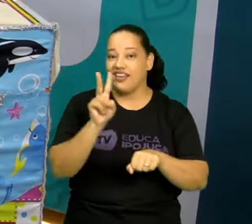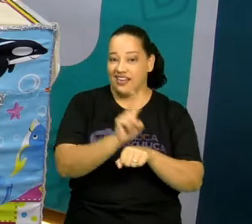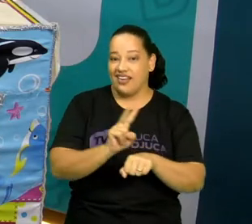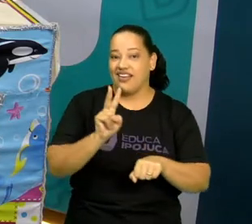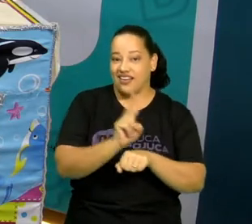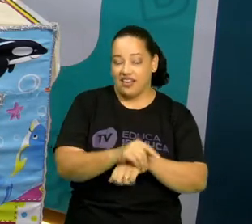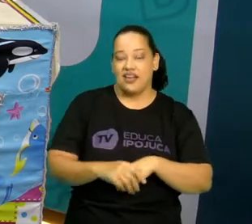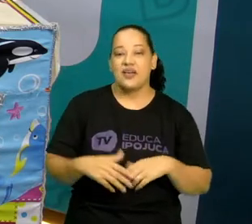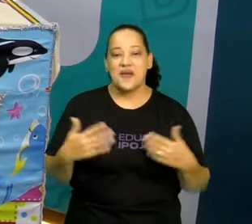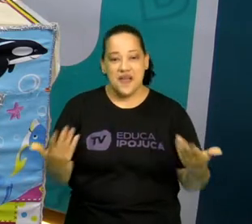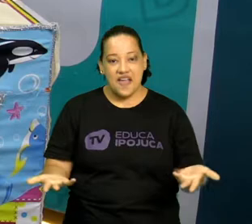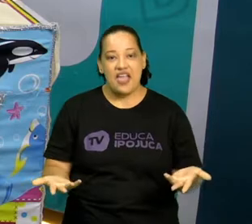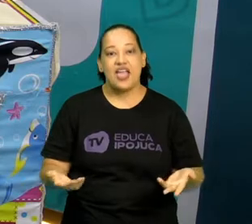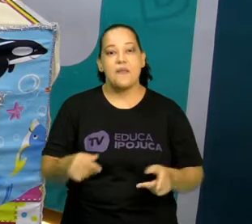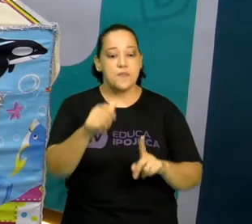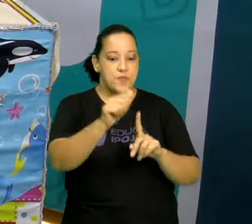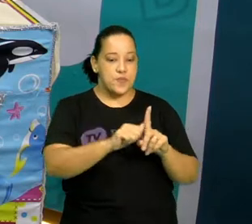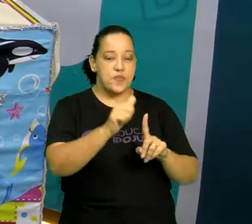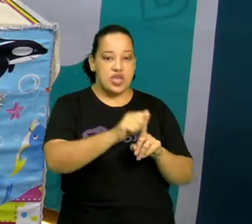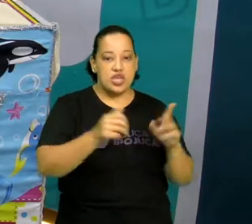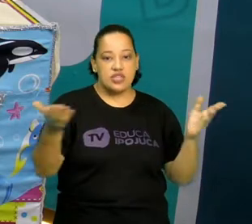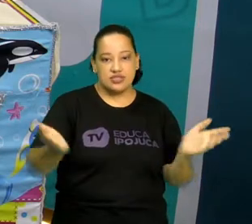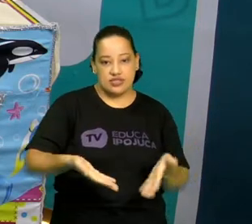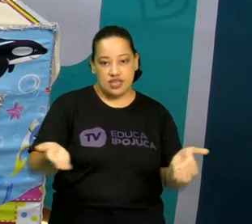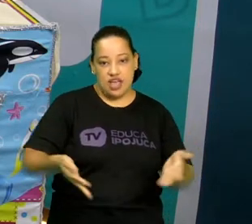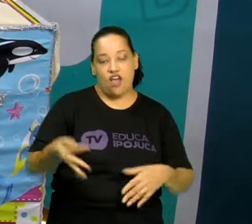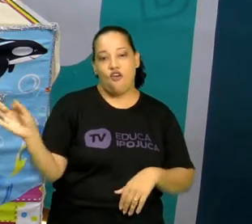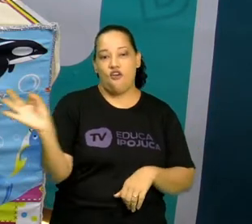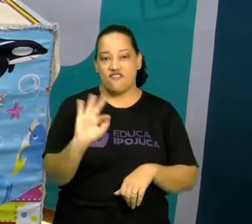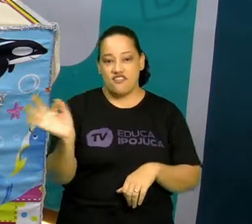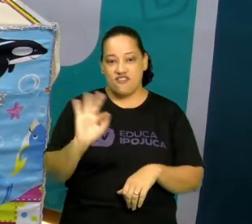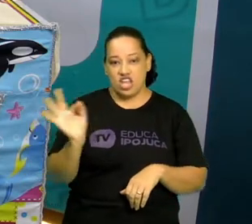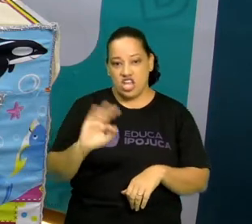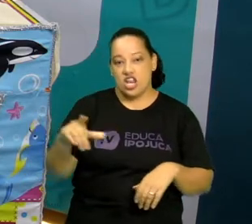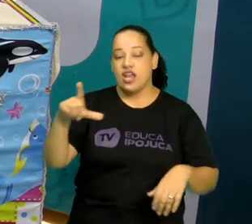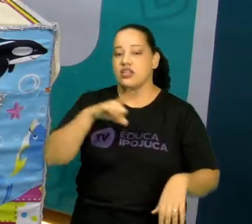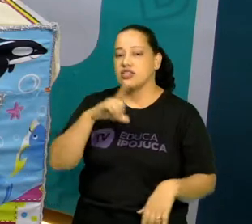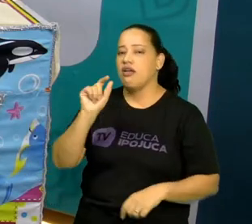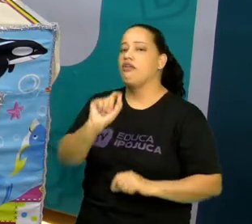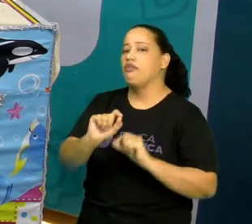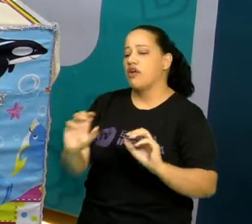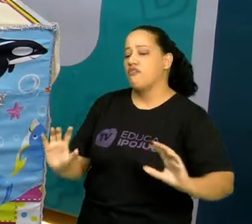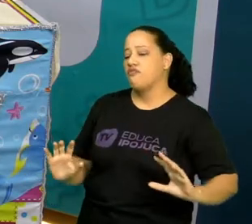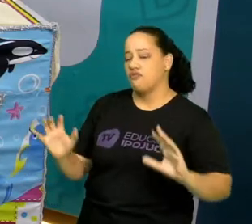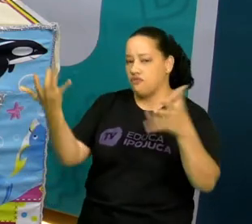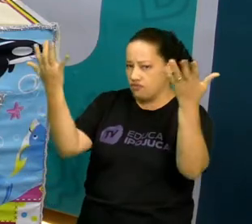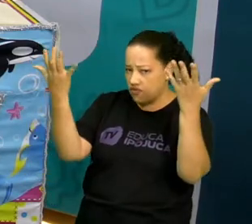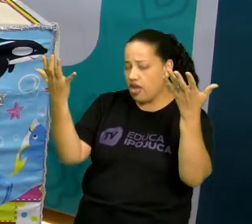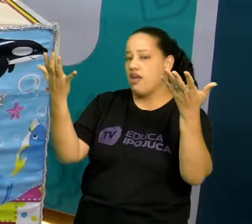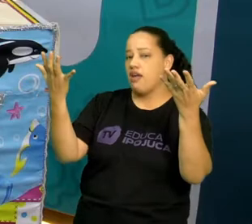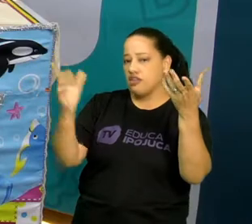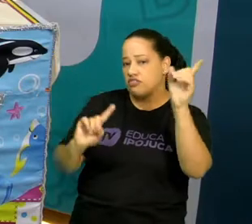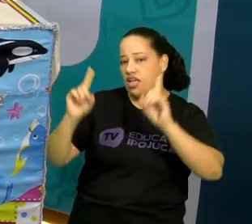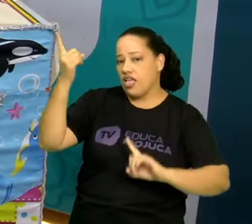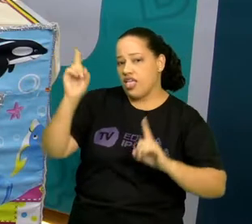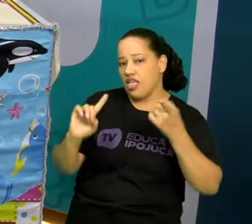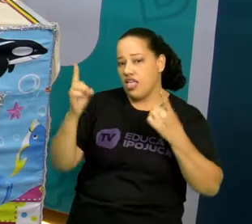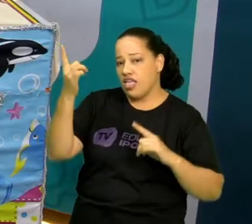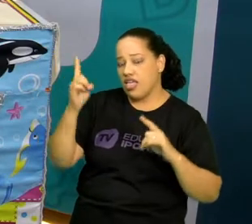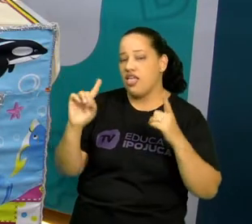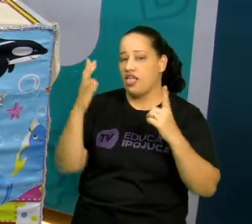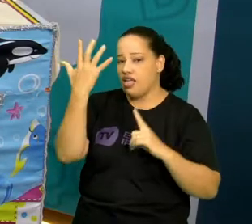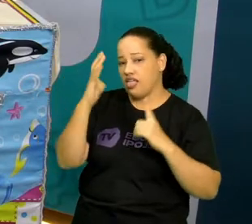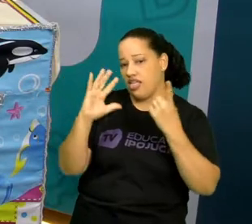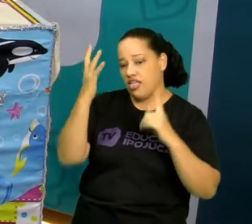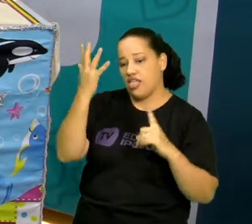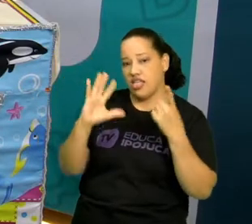Mês de fevereiro. Isso. Mês que a gente comemora o carnaval. É, mas só que este